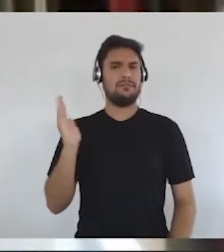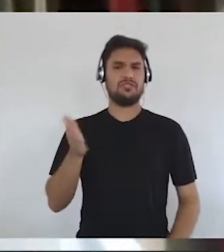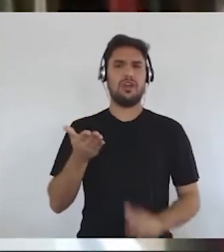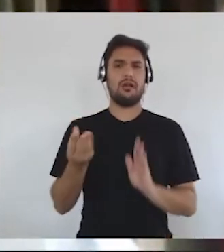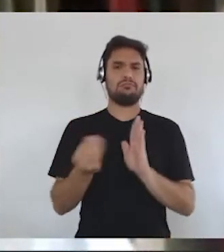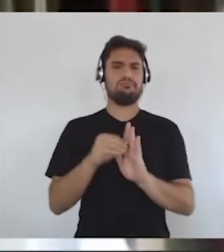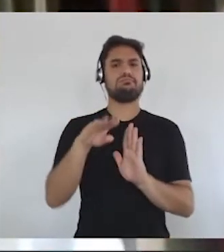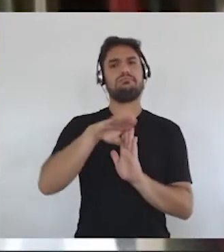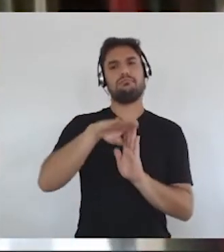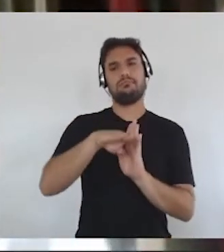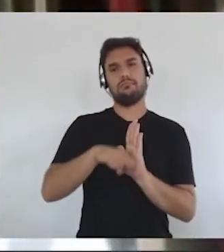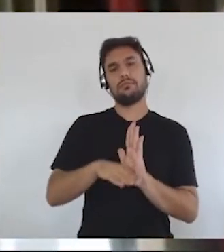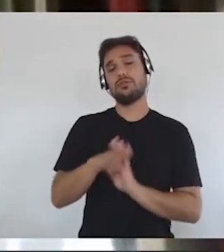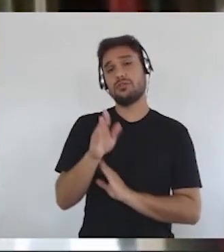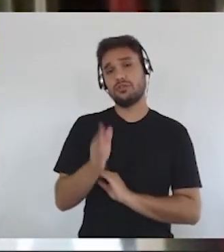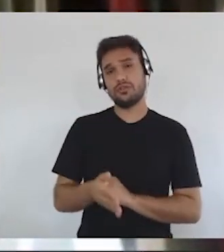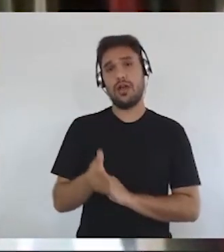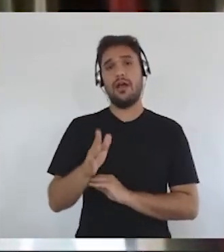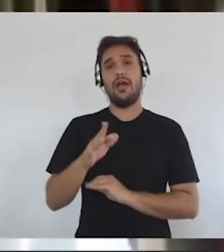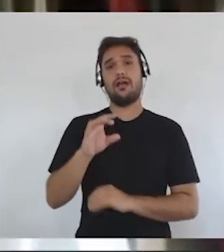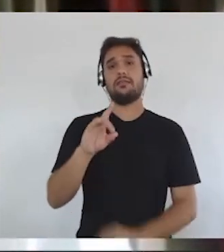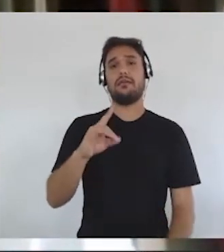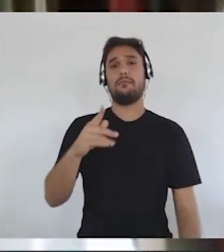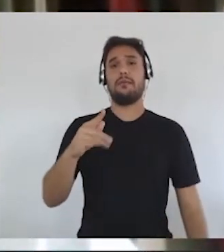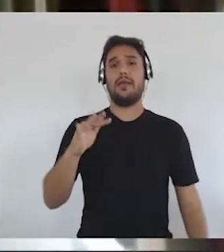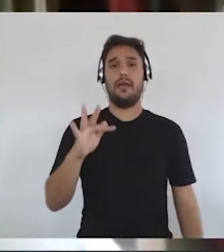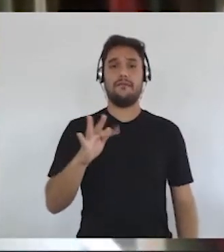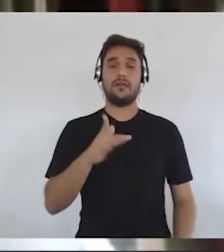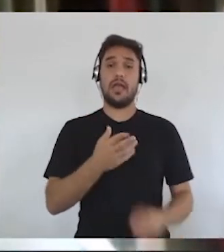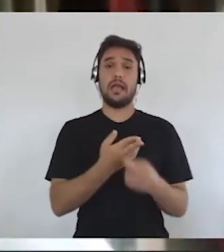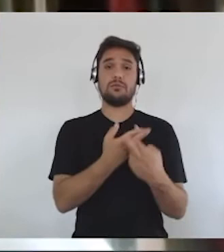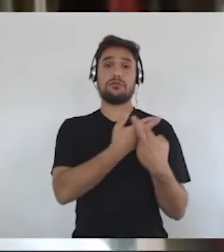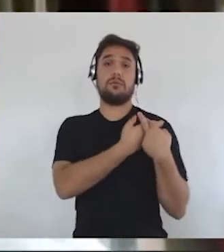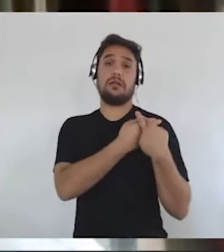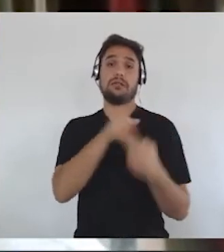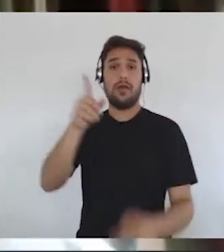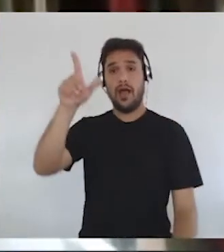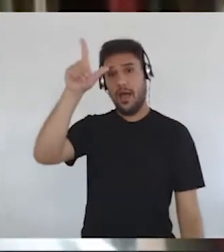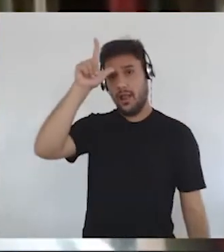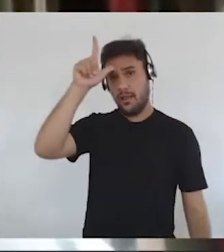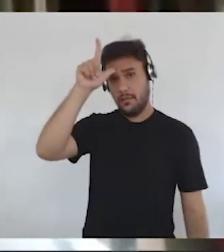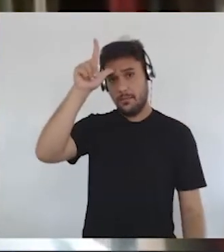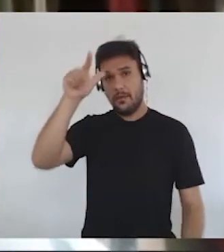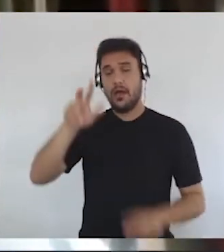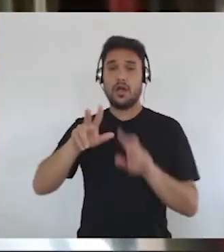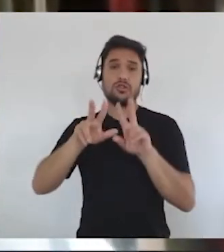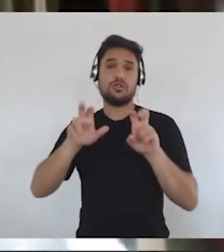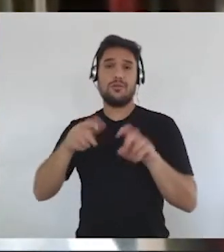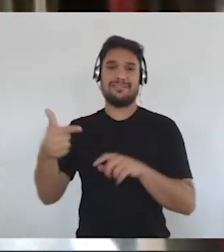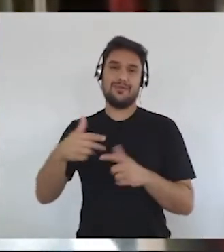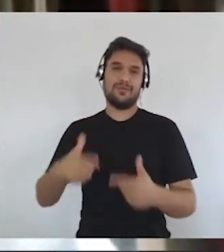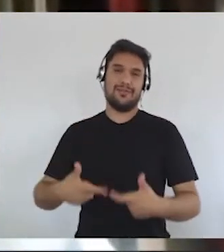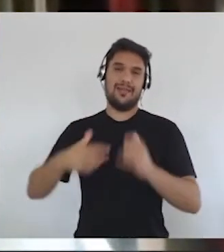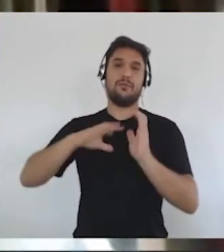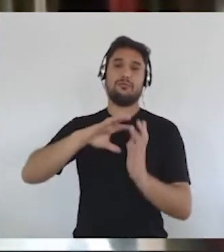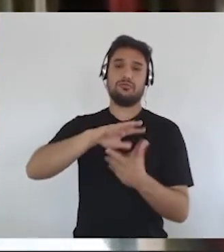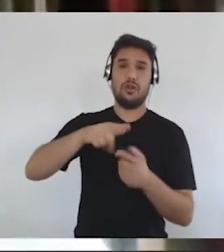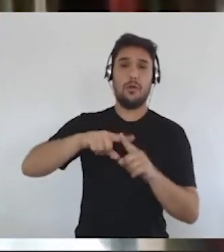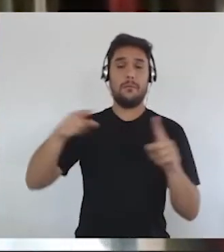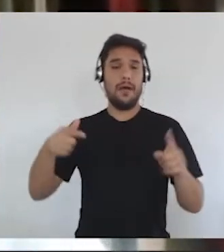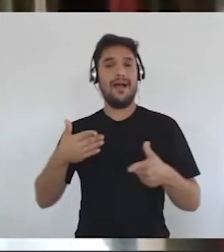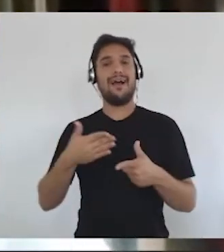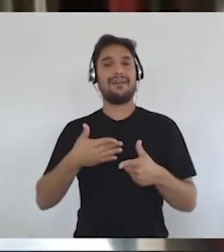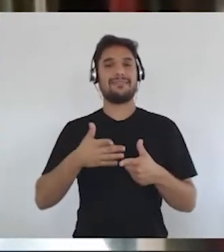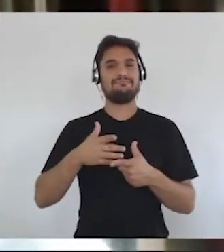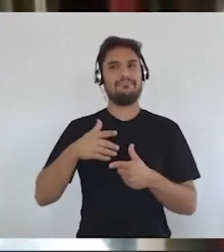pauta, essa DPF, da responsabilização da Alemanha, no caso, por atos da Segunda Guerra, mas a jurisprudência até hoje